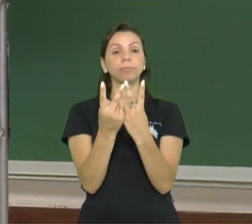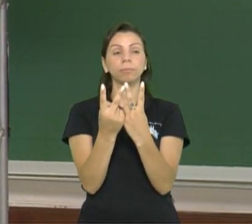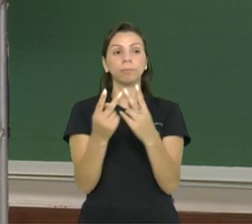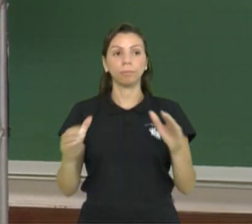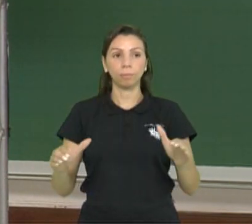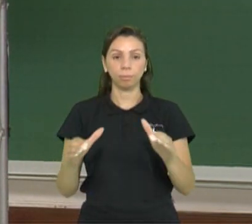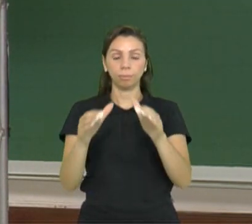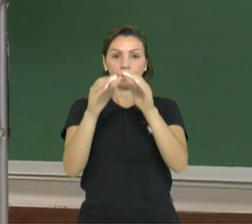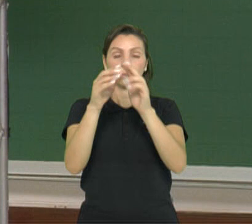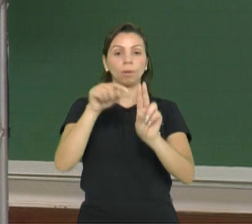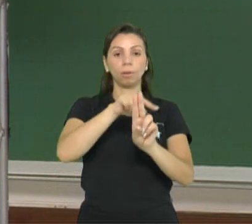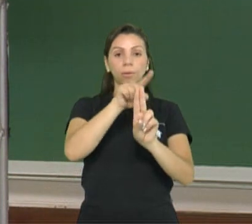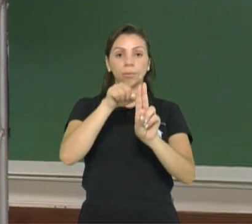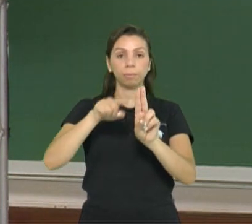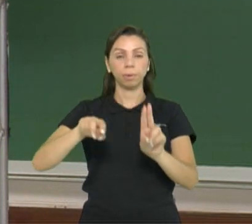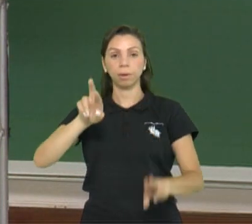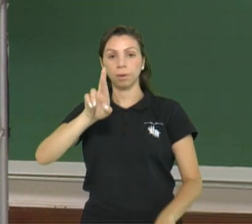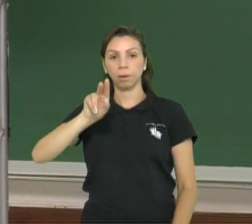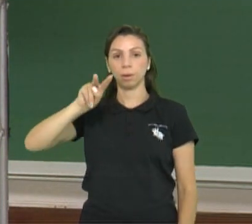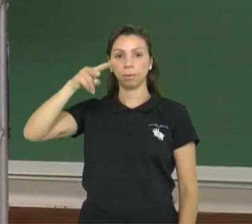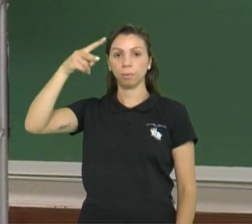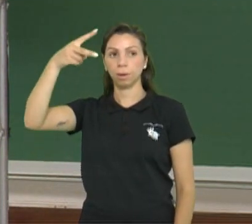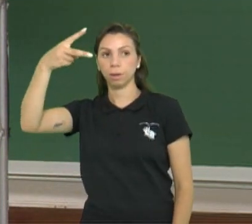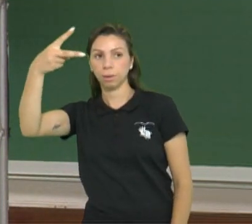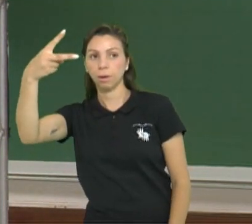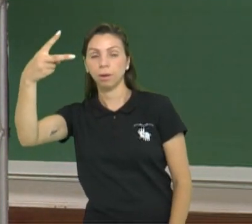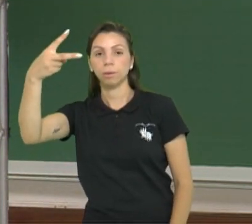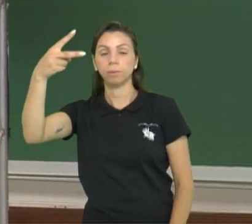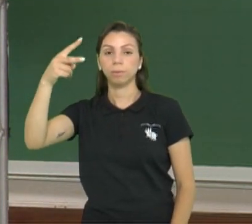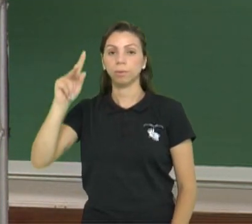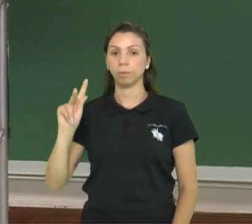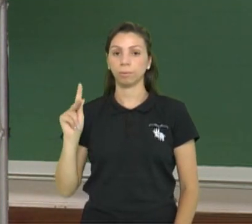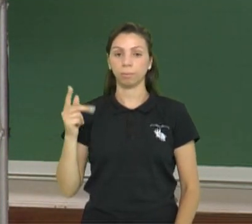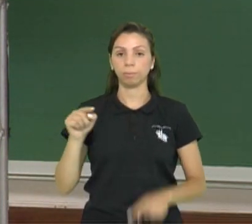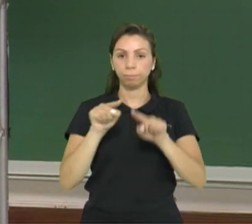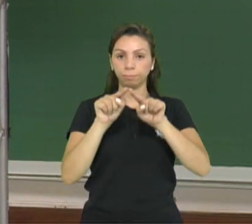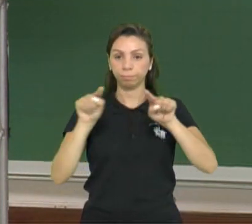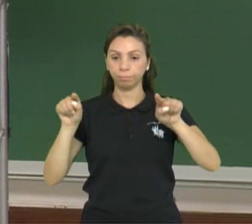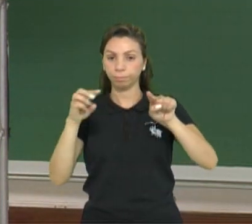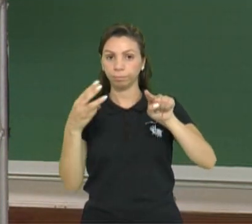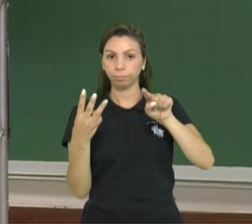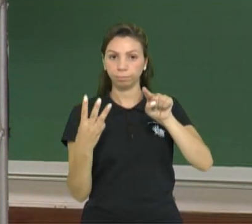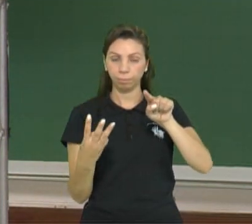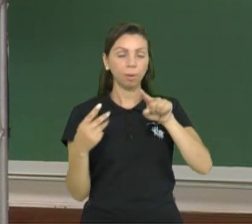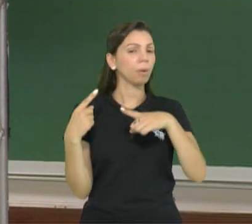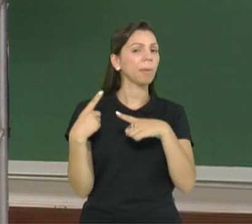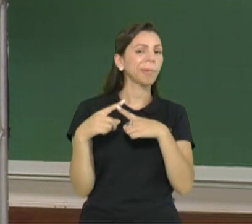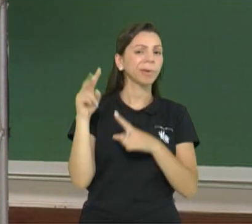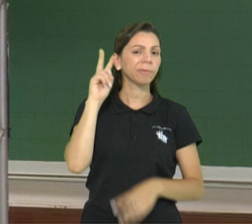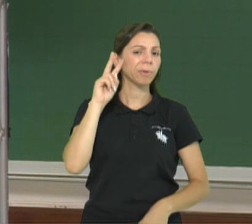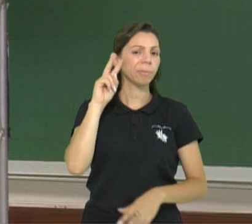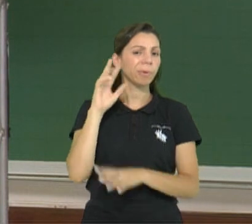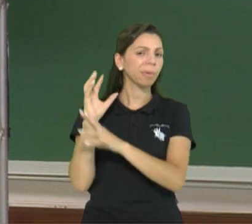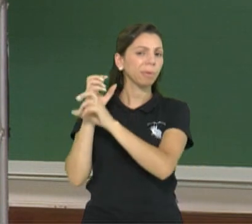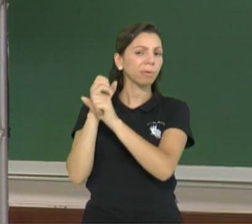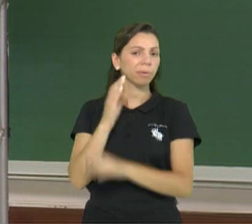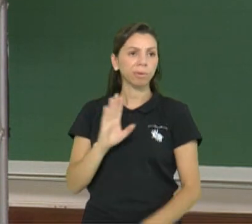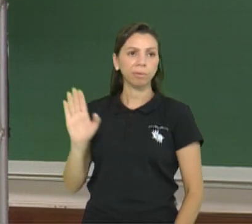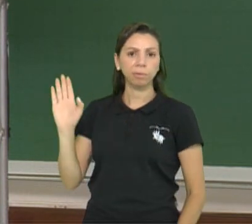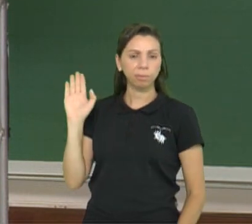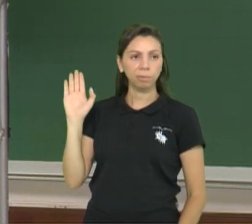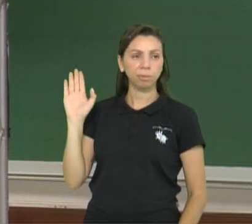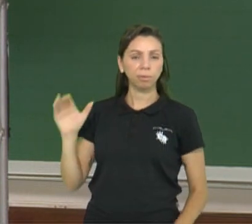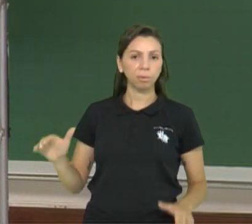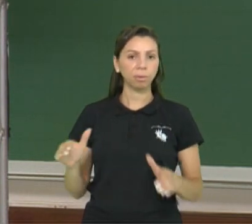cone vai ser πr ao quadrado sobre 3. Por que nós estamos relembrando o cone? Porque hoje a gente vai ver